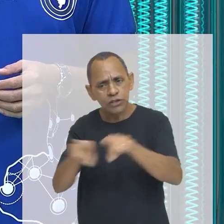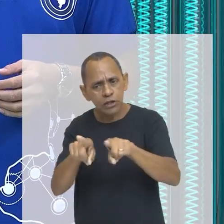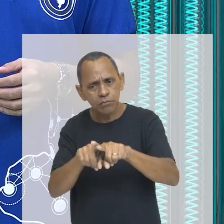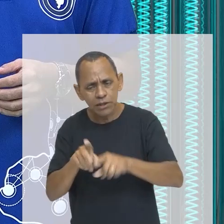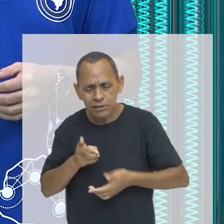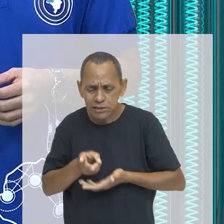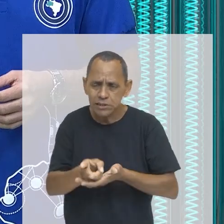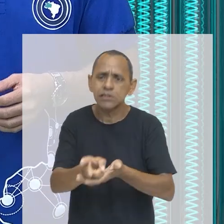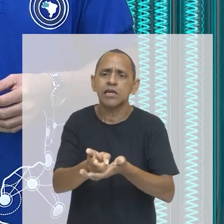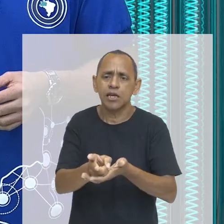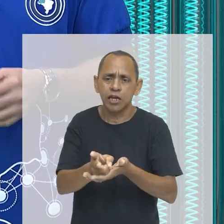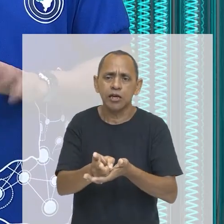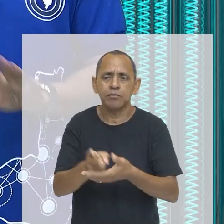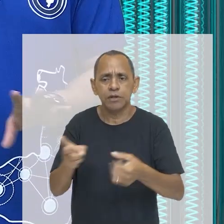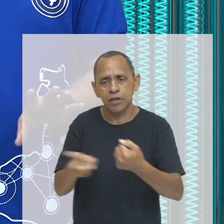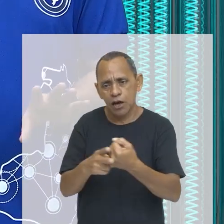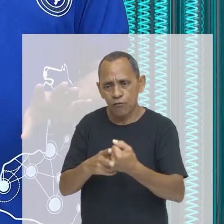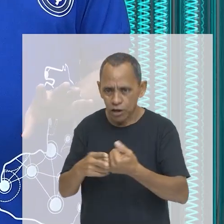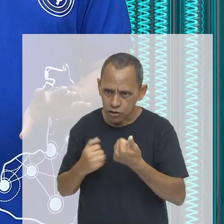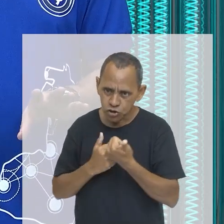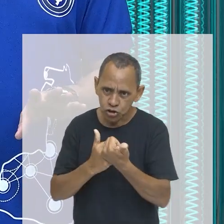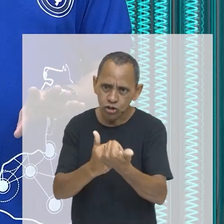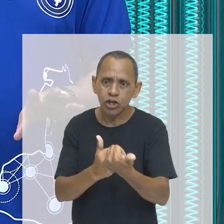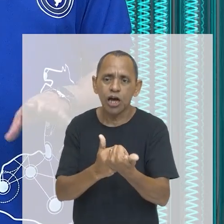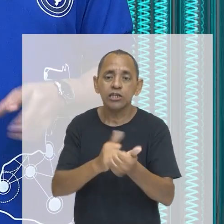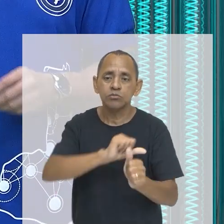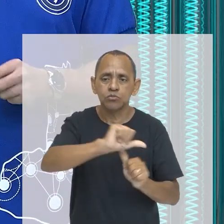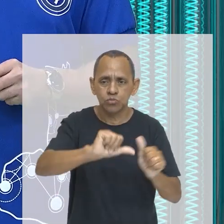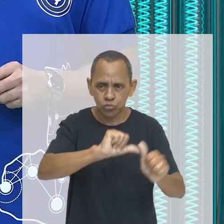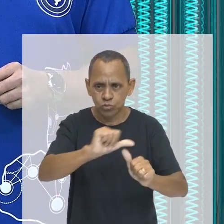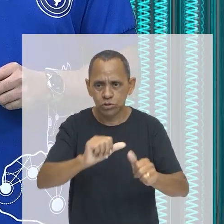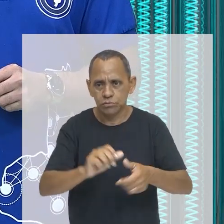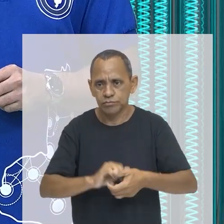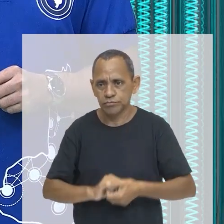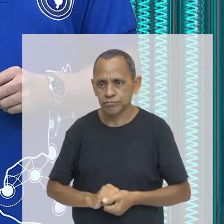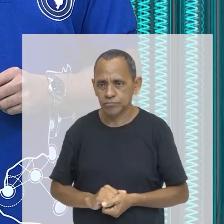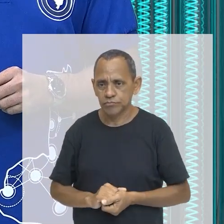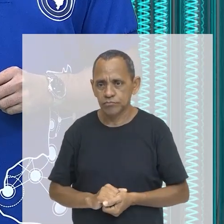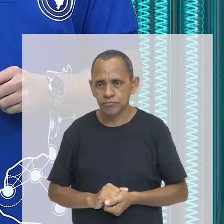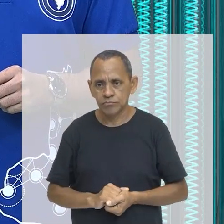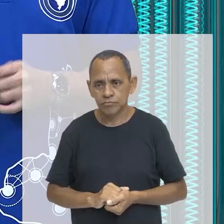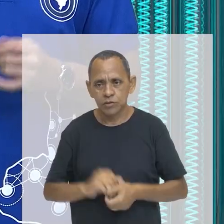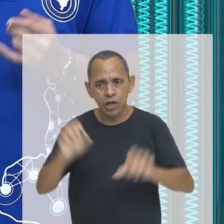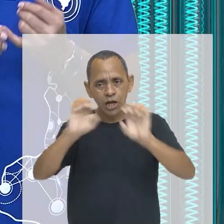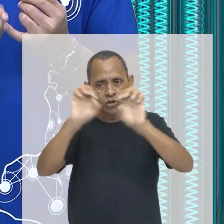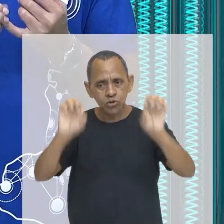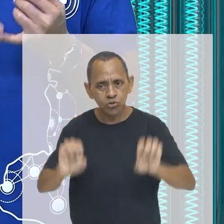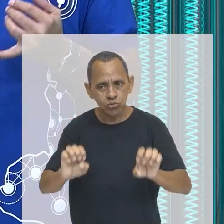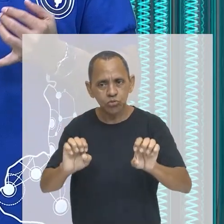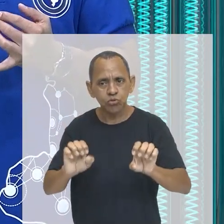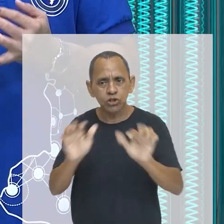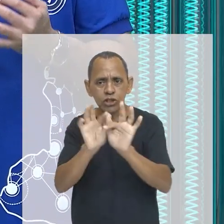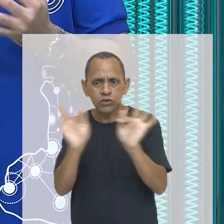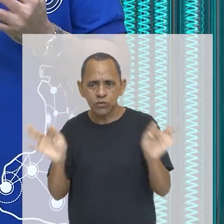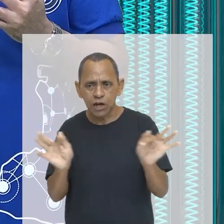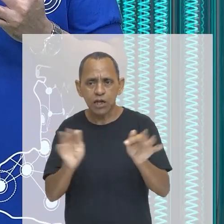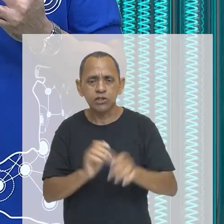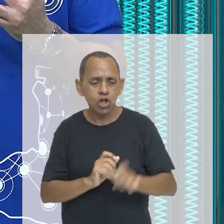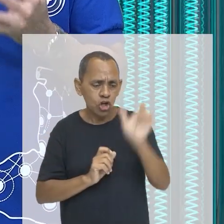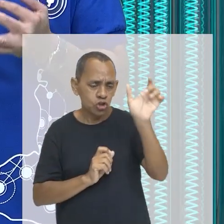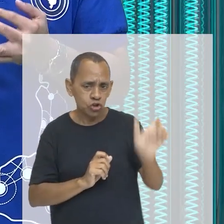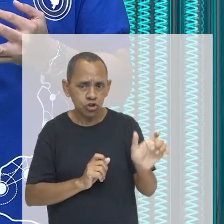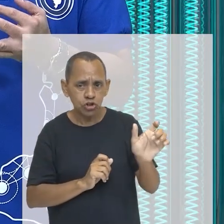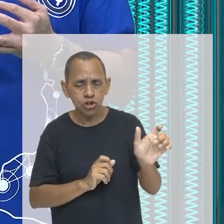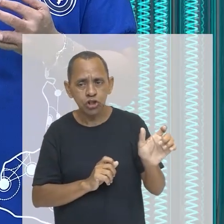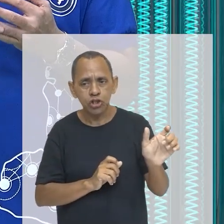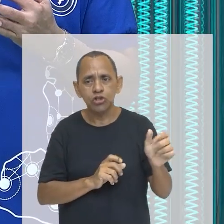o verbo auxiliar que recebe o not, é ele que altera, ok? Então, a estrutura das frases negativas é sujeito, o